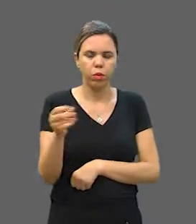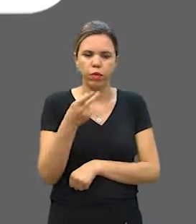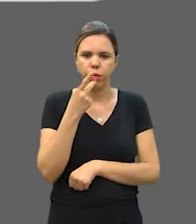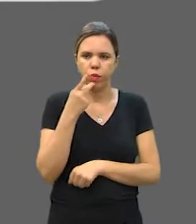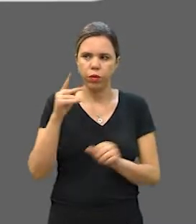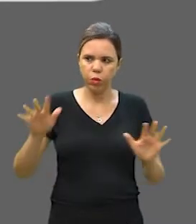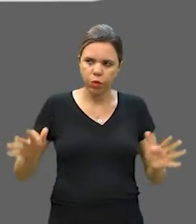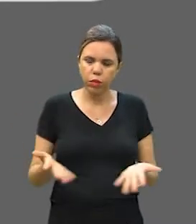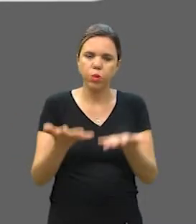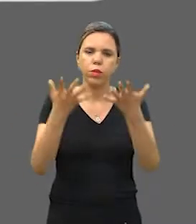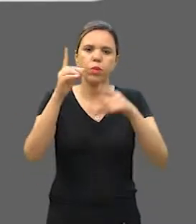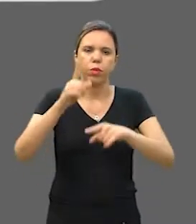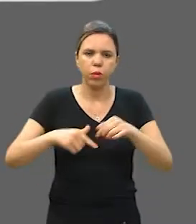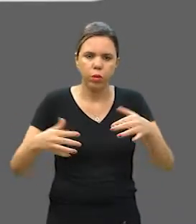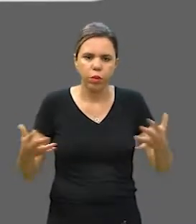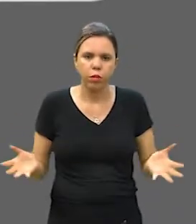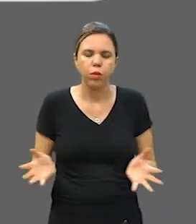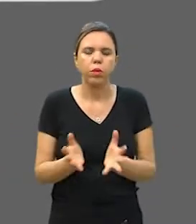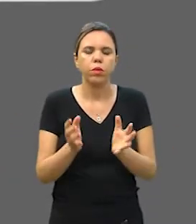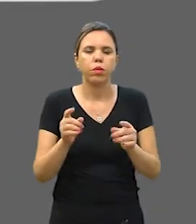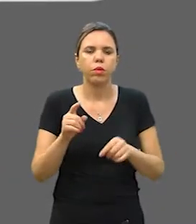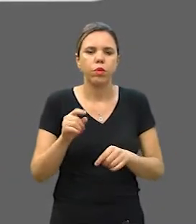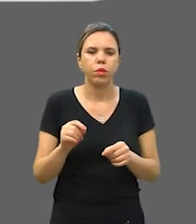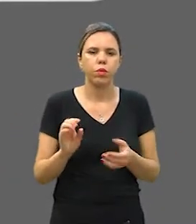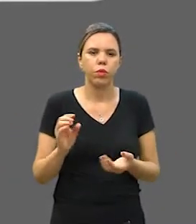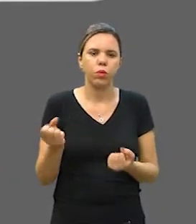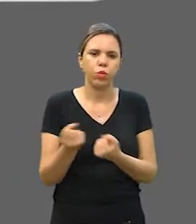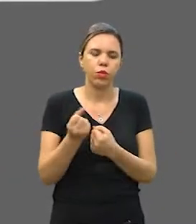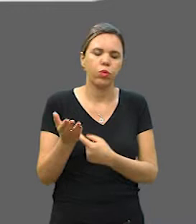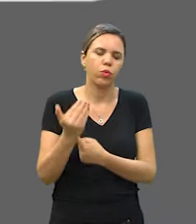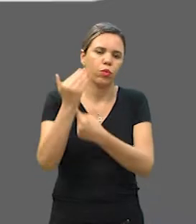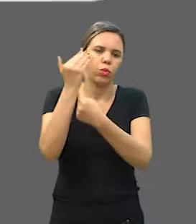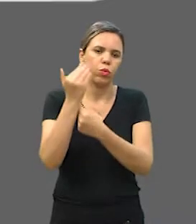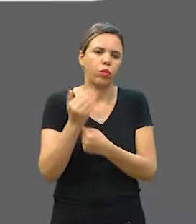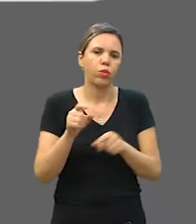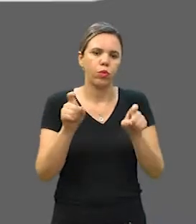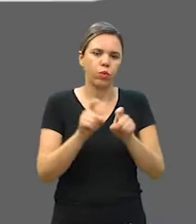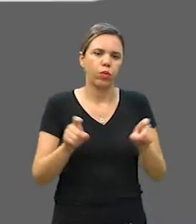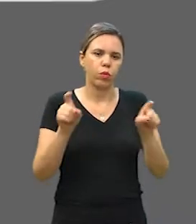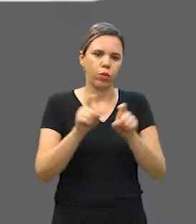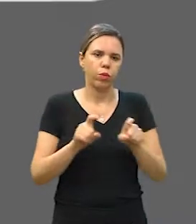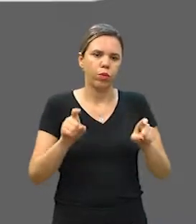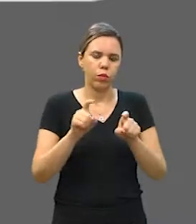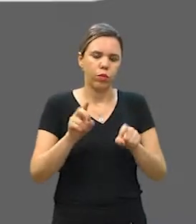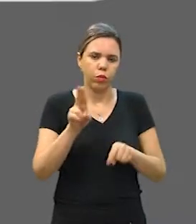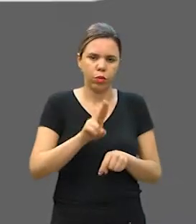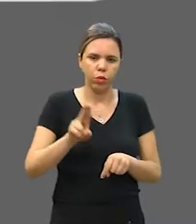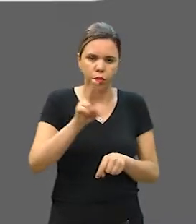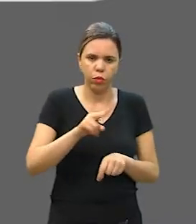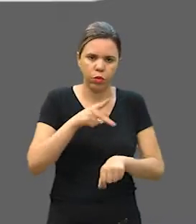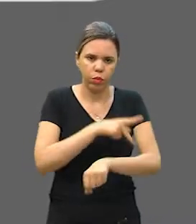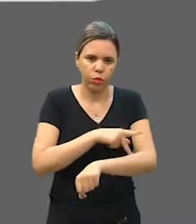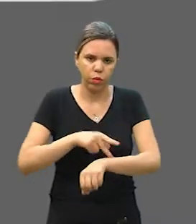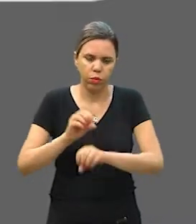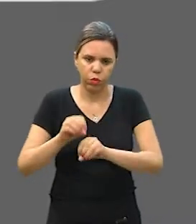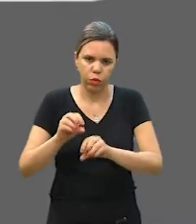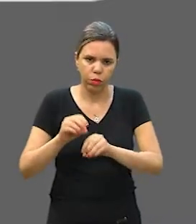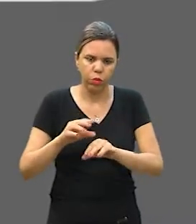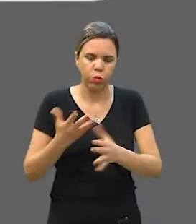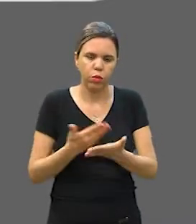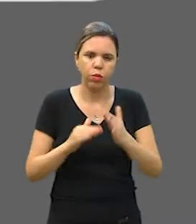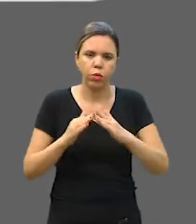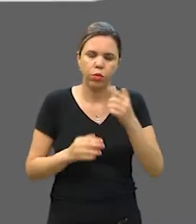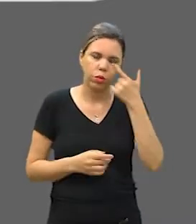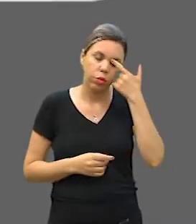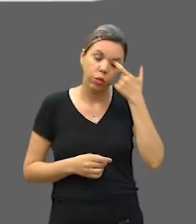fala assim, ó, promover equipamentos e recursos tecnológicos digitais para a utilização pedagógica no